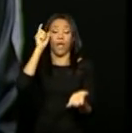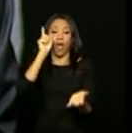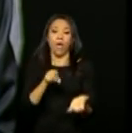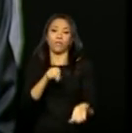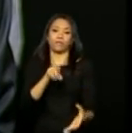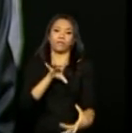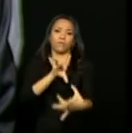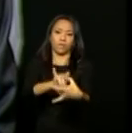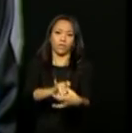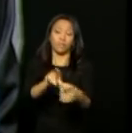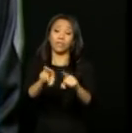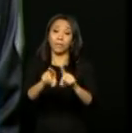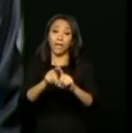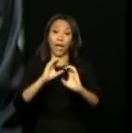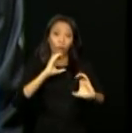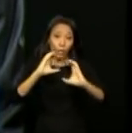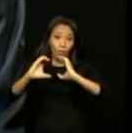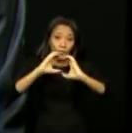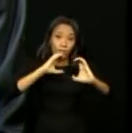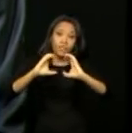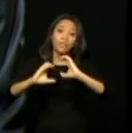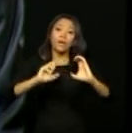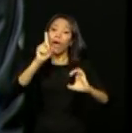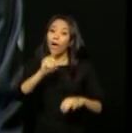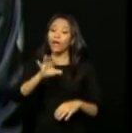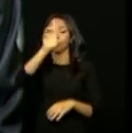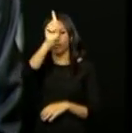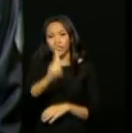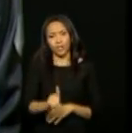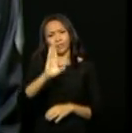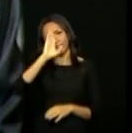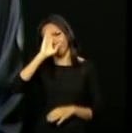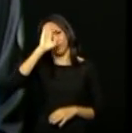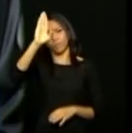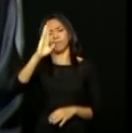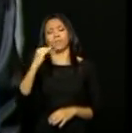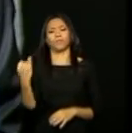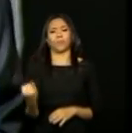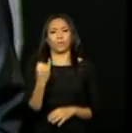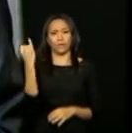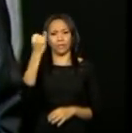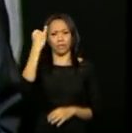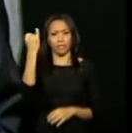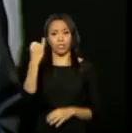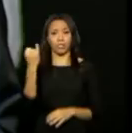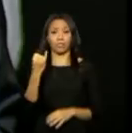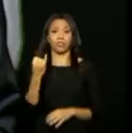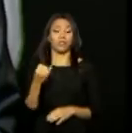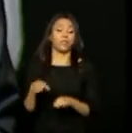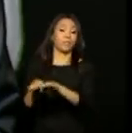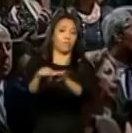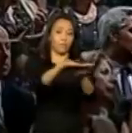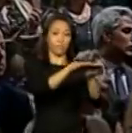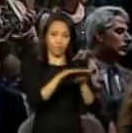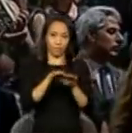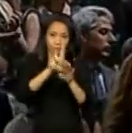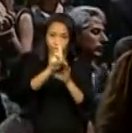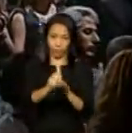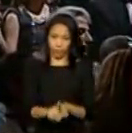a comunicação deve ser entendida como um direito essencial para a realização plena dos direitos culturais.